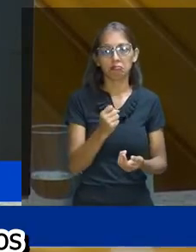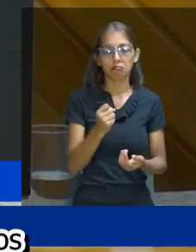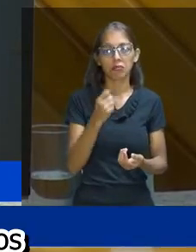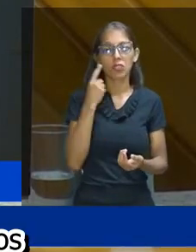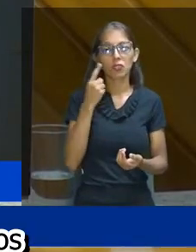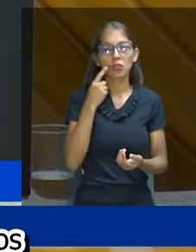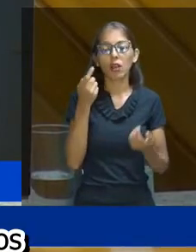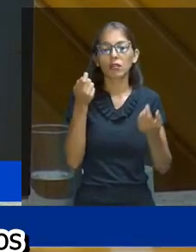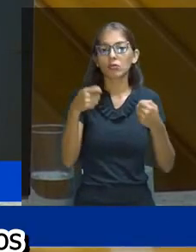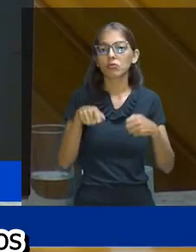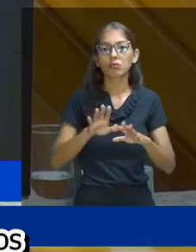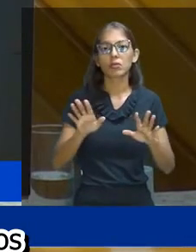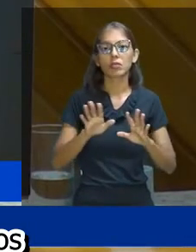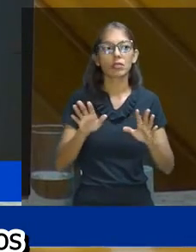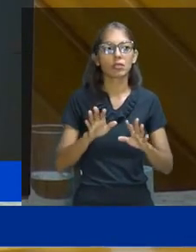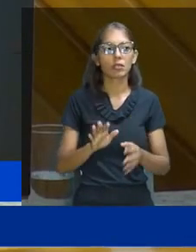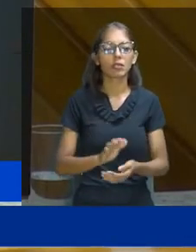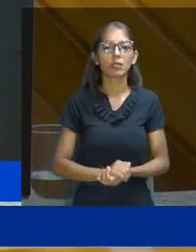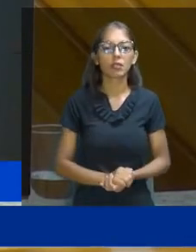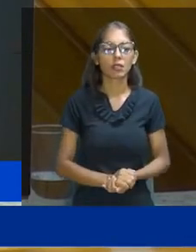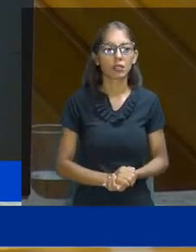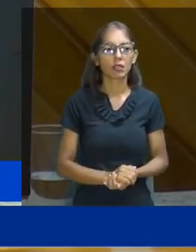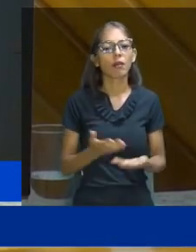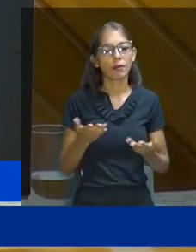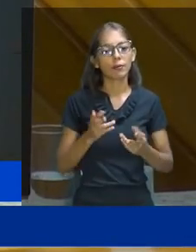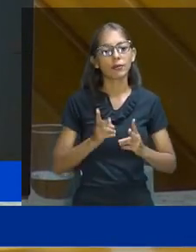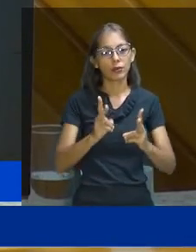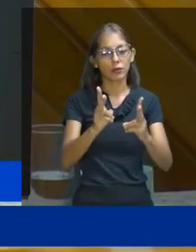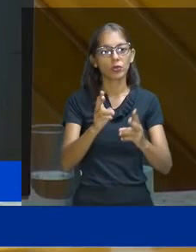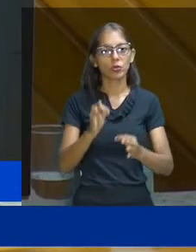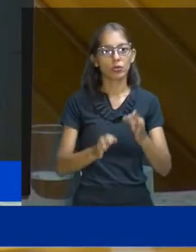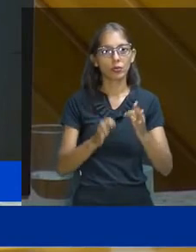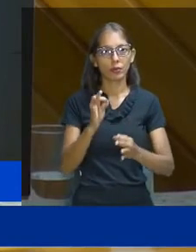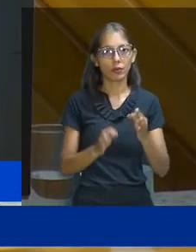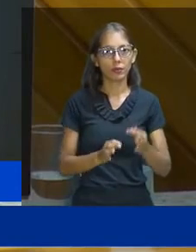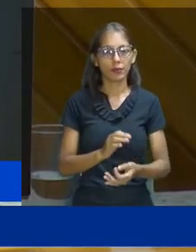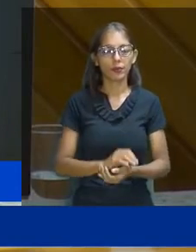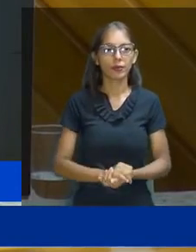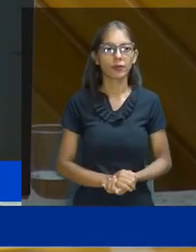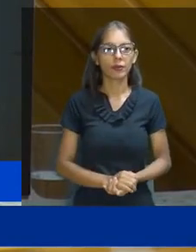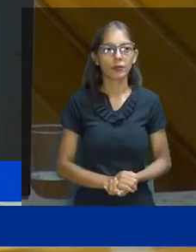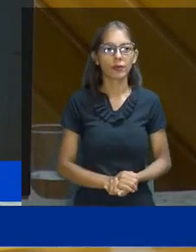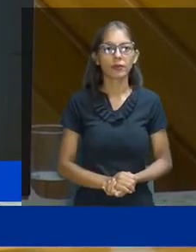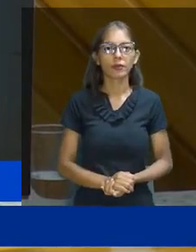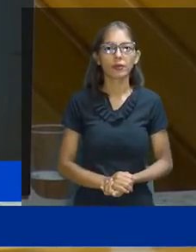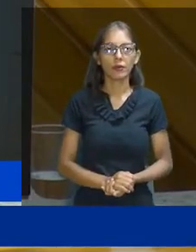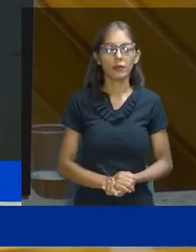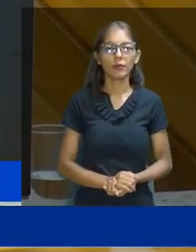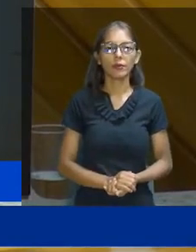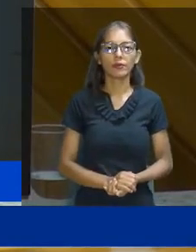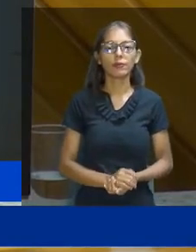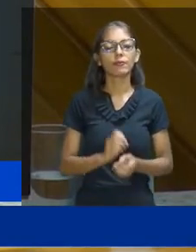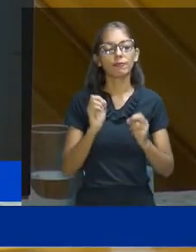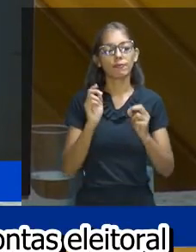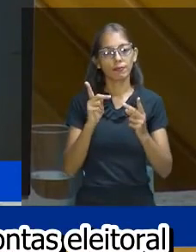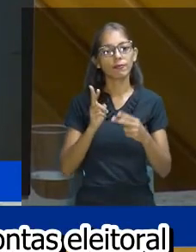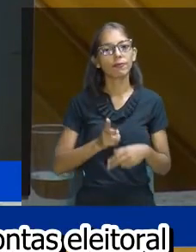a parte e, por isso, vamos prosseguir com o julgamento. Perfeito, ok. Pode prosseguir.